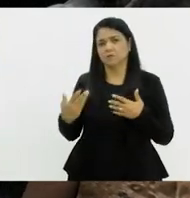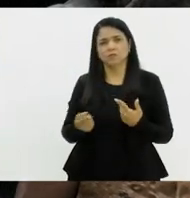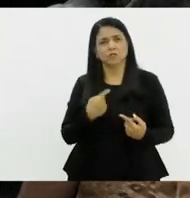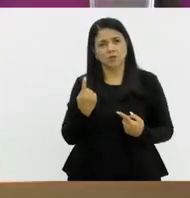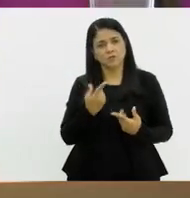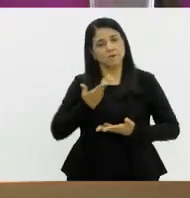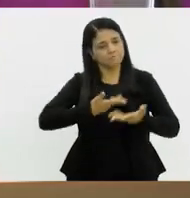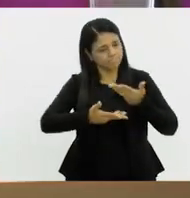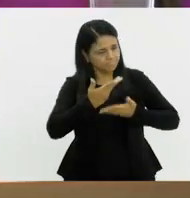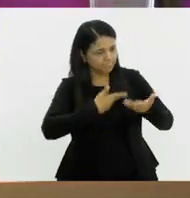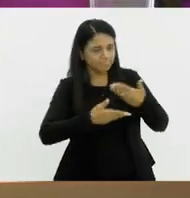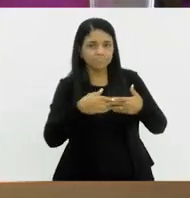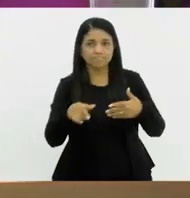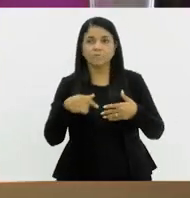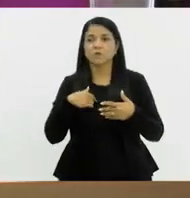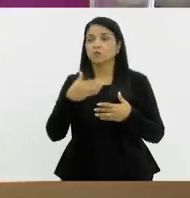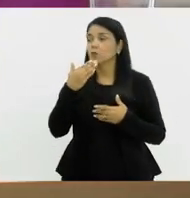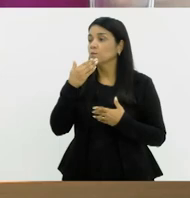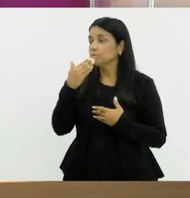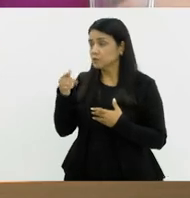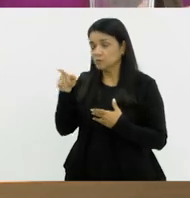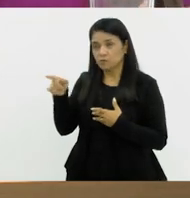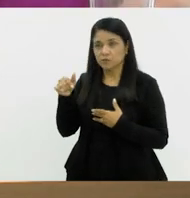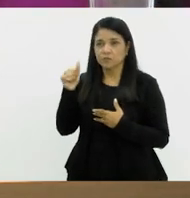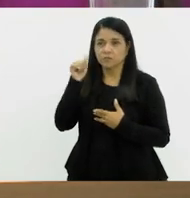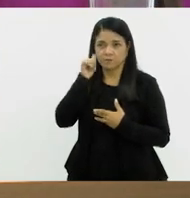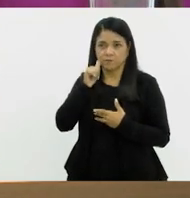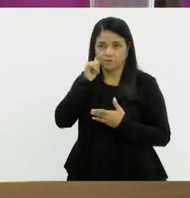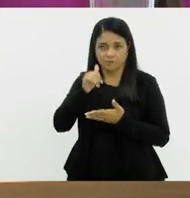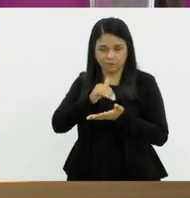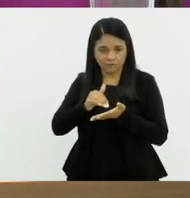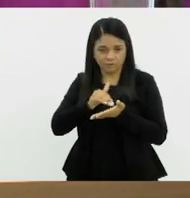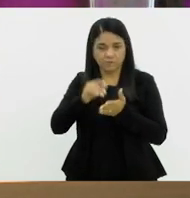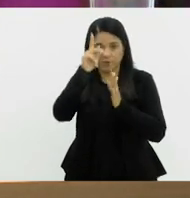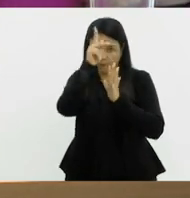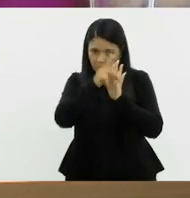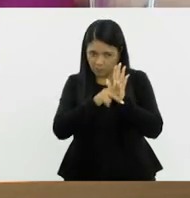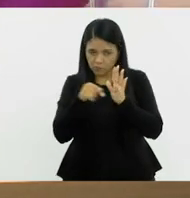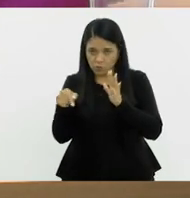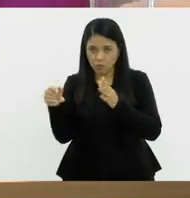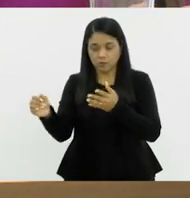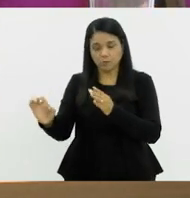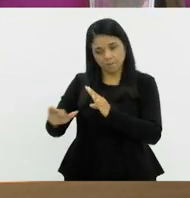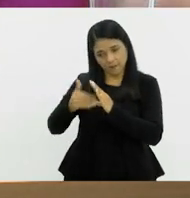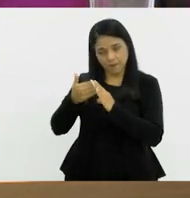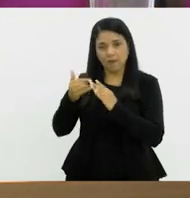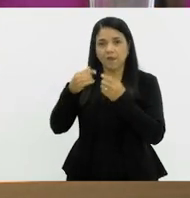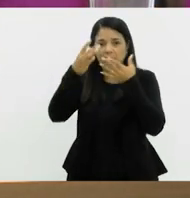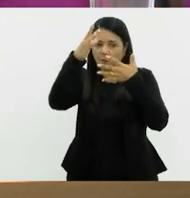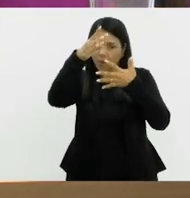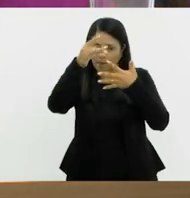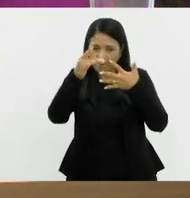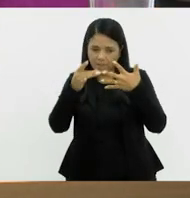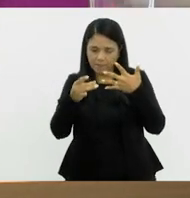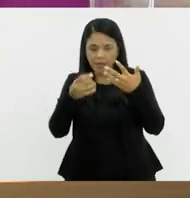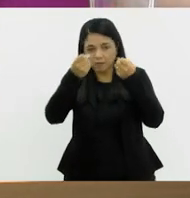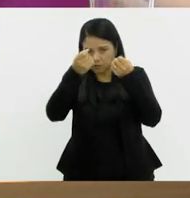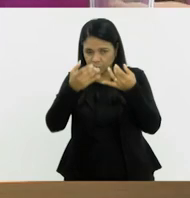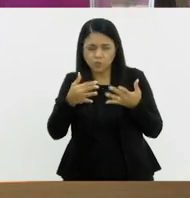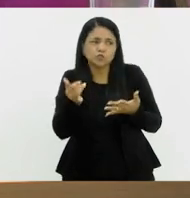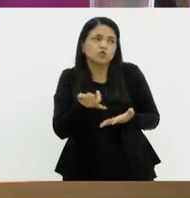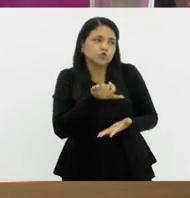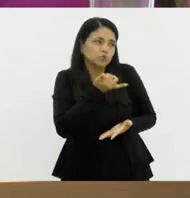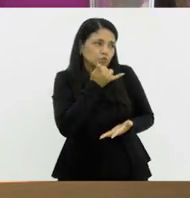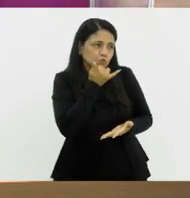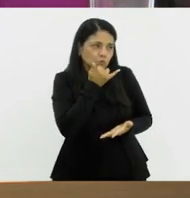eu estou só pedindo ver se as meninas conseguem resgatar o projeto, e a gente fala em detalhe, tá bom? A senhora me desculpe. Eu